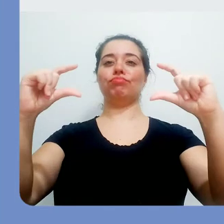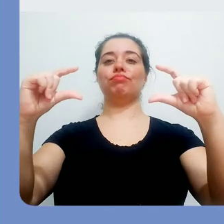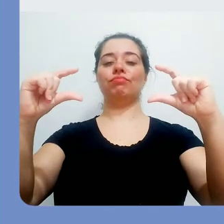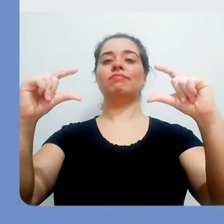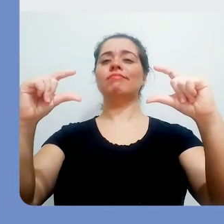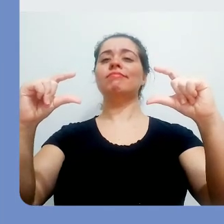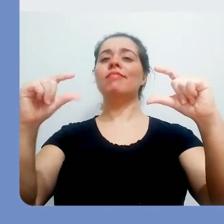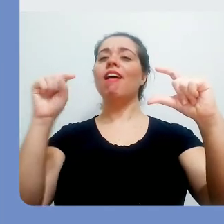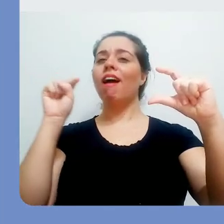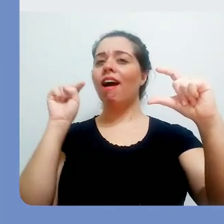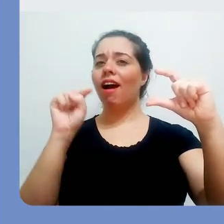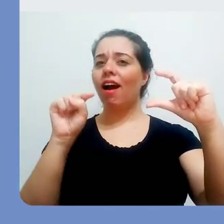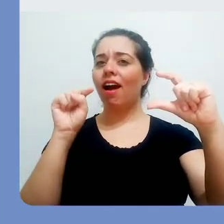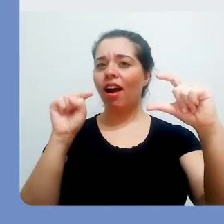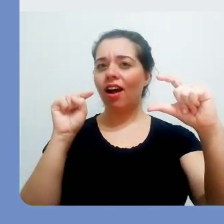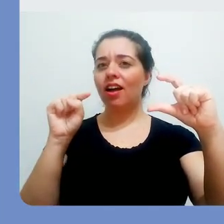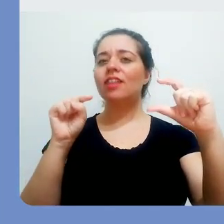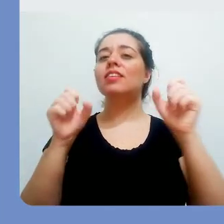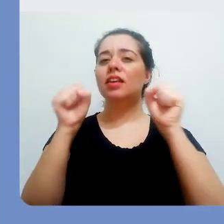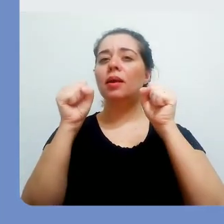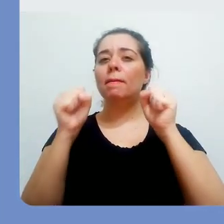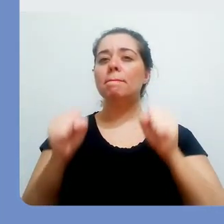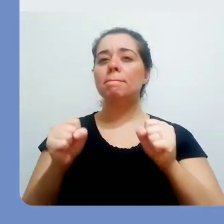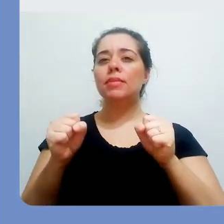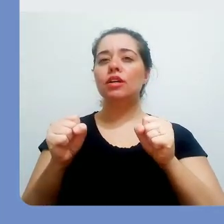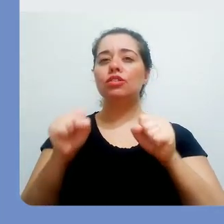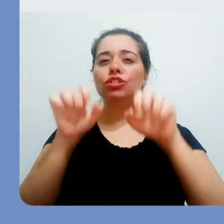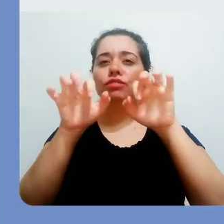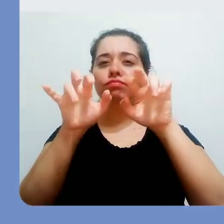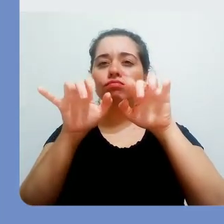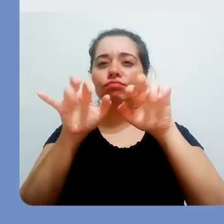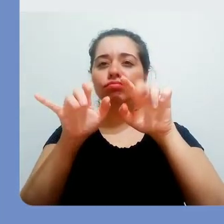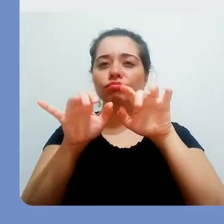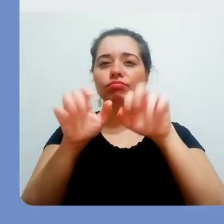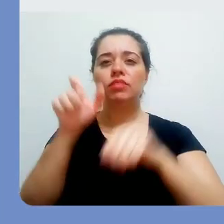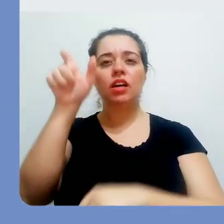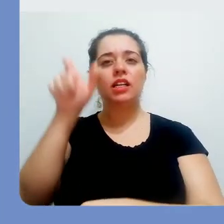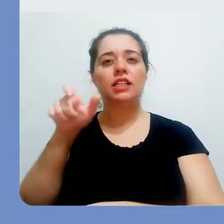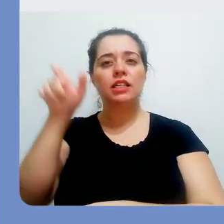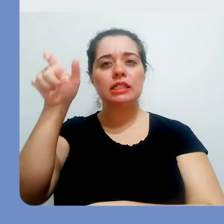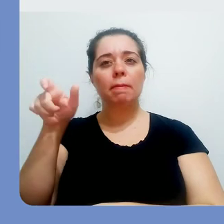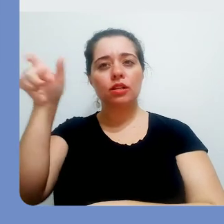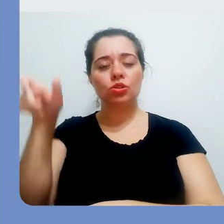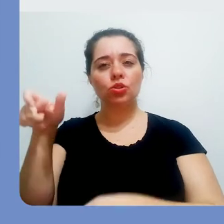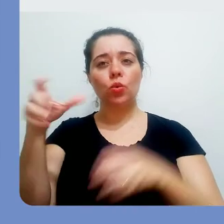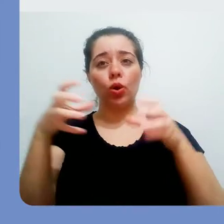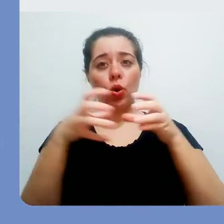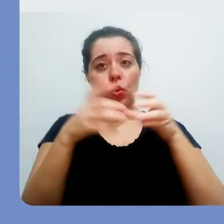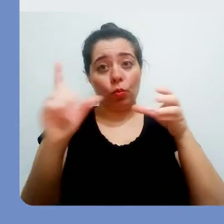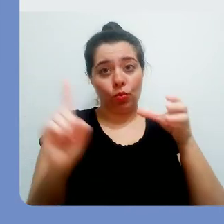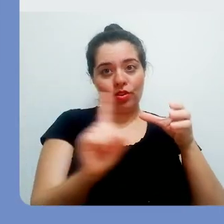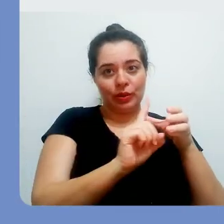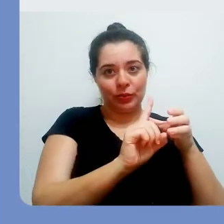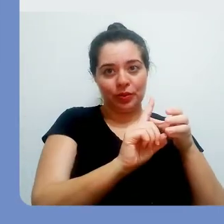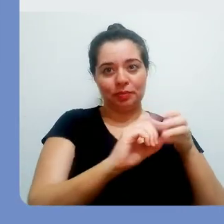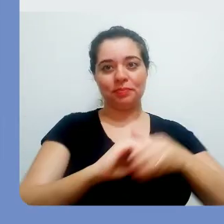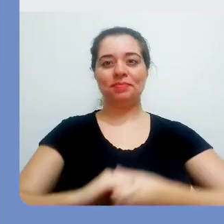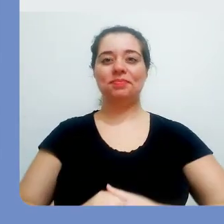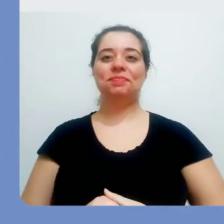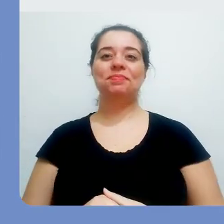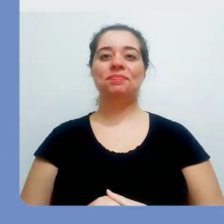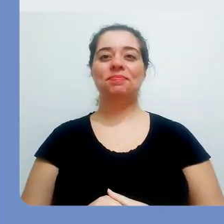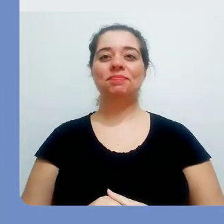Pronto. Aqui agora você tem uma tela, né, uma janela para fazer a inclusão de todos os membros que você deseja incluir